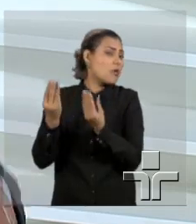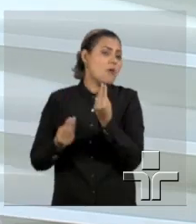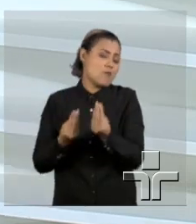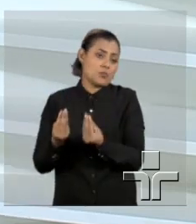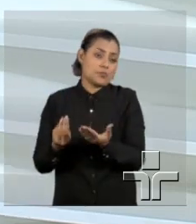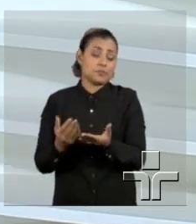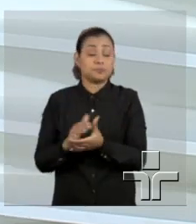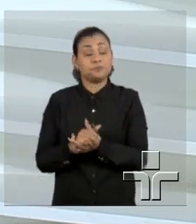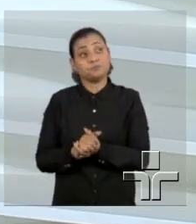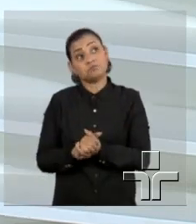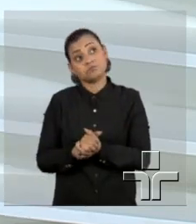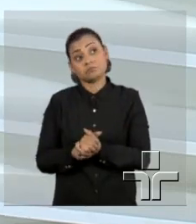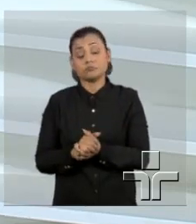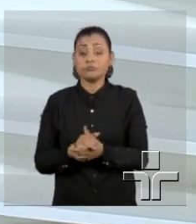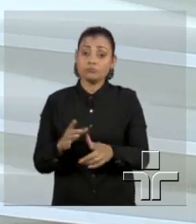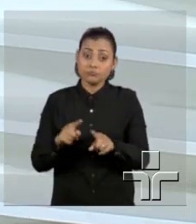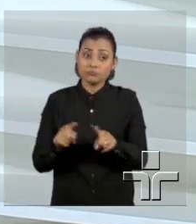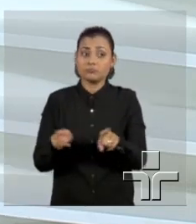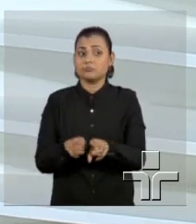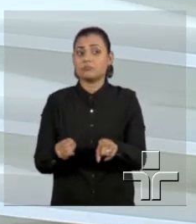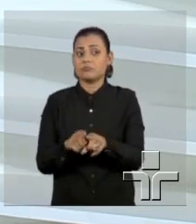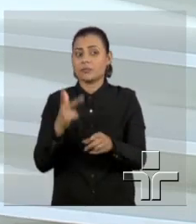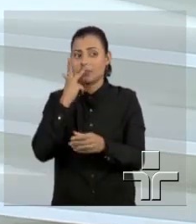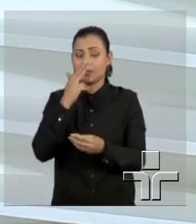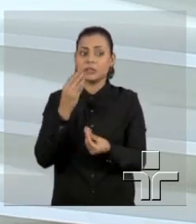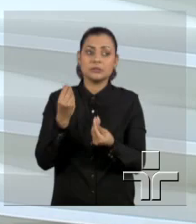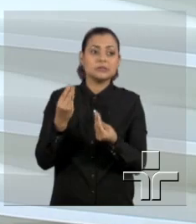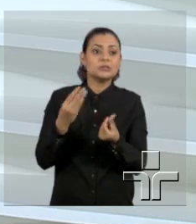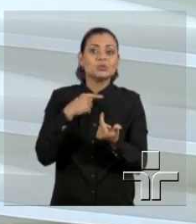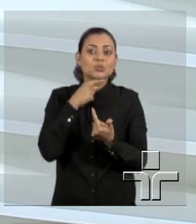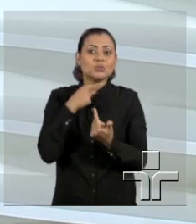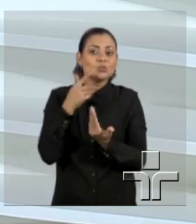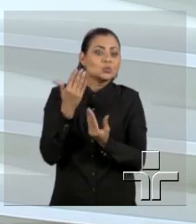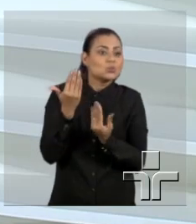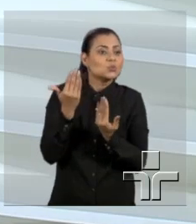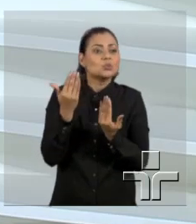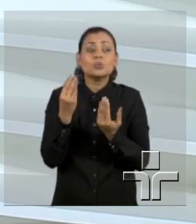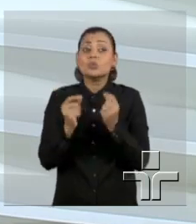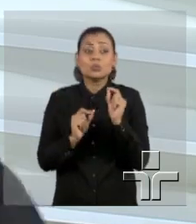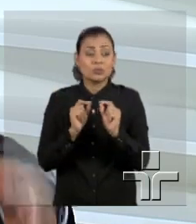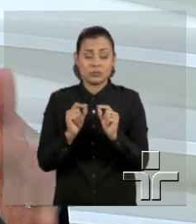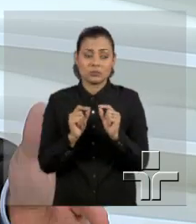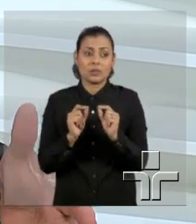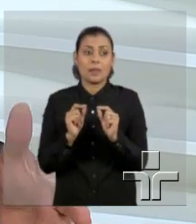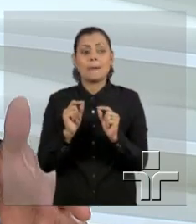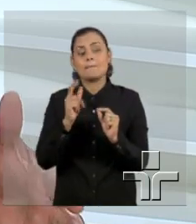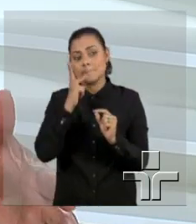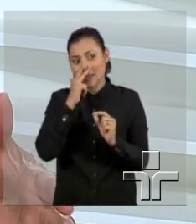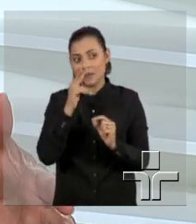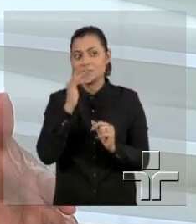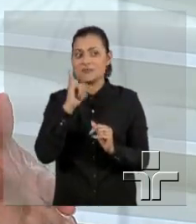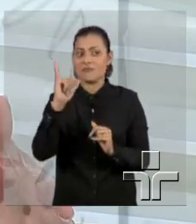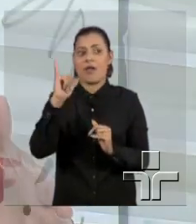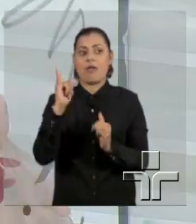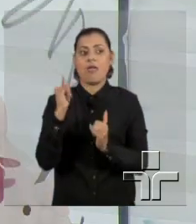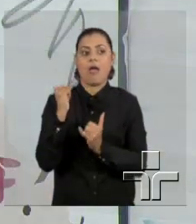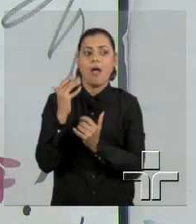aqui é o seu receio maior, de que isso vá inibir, não